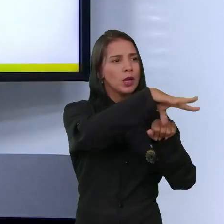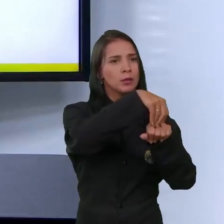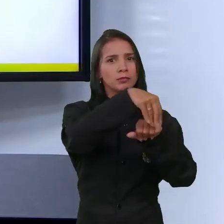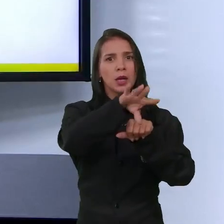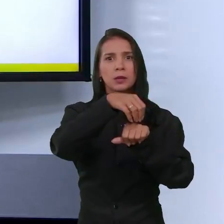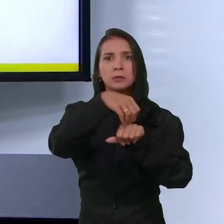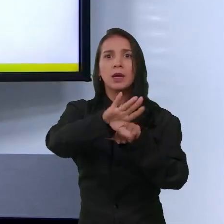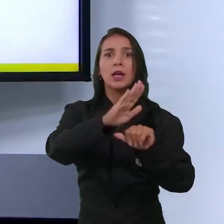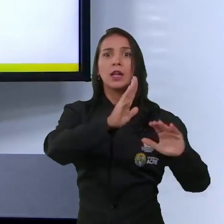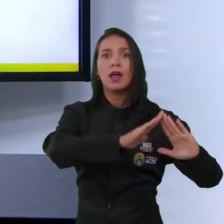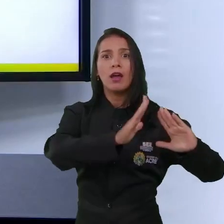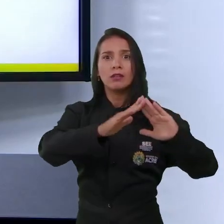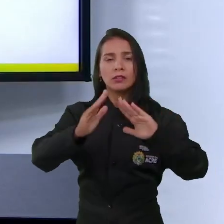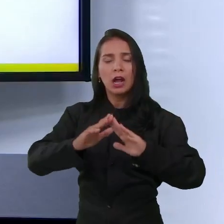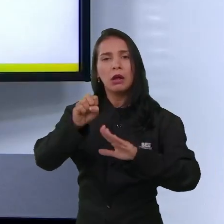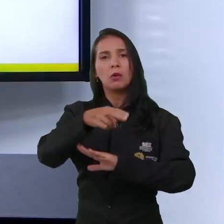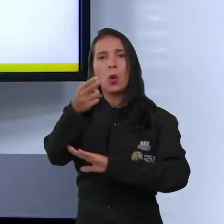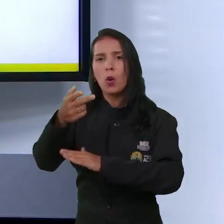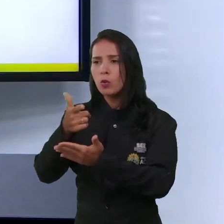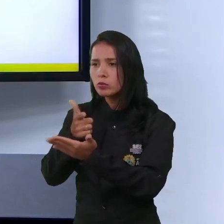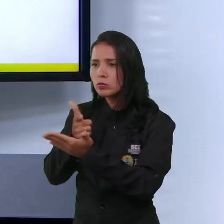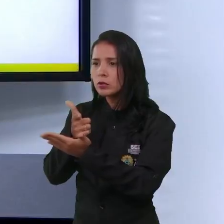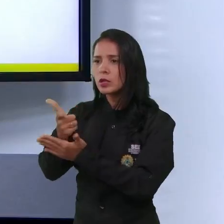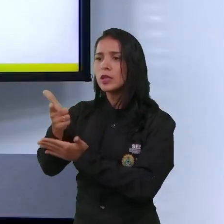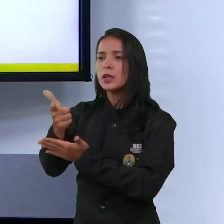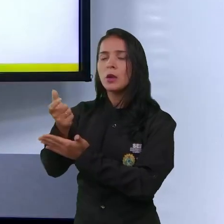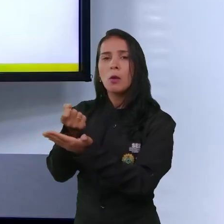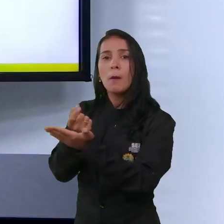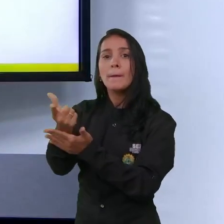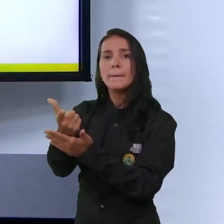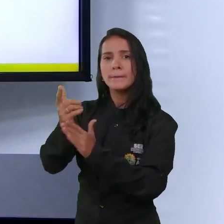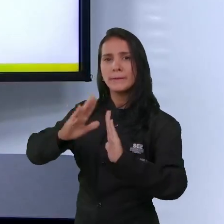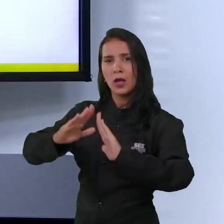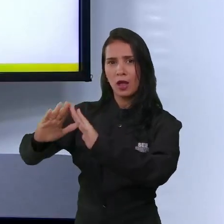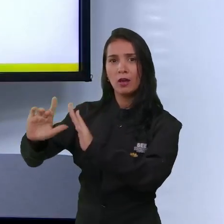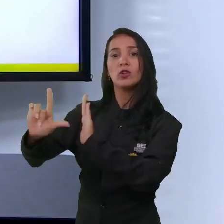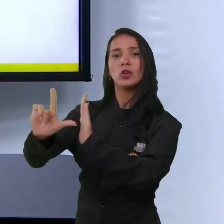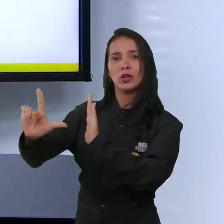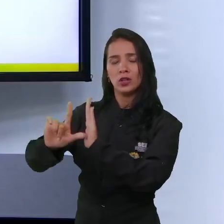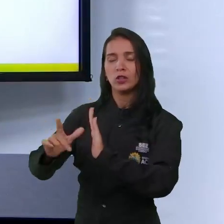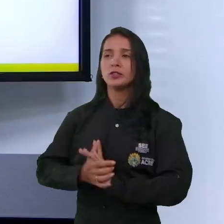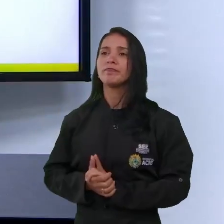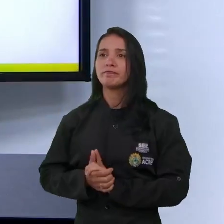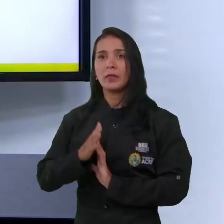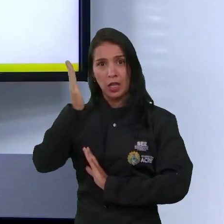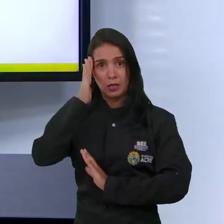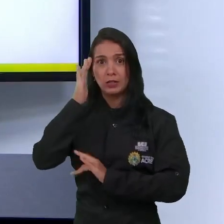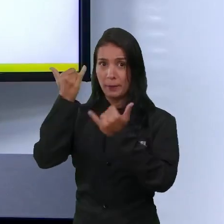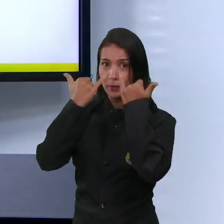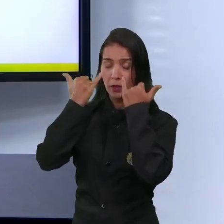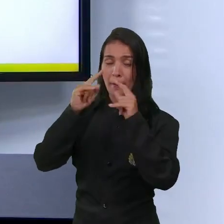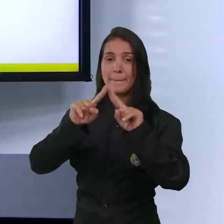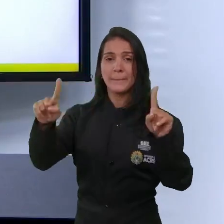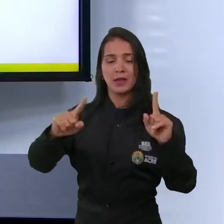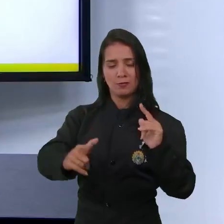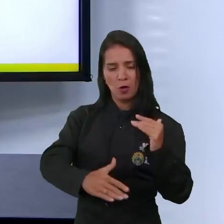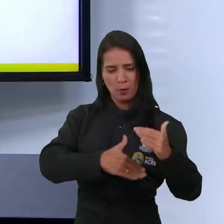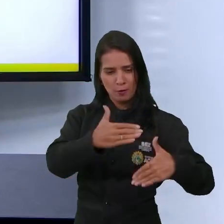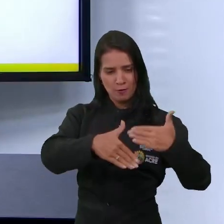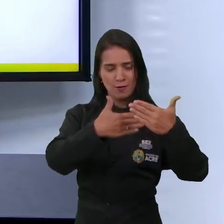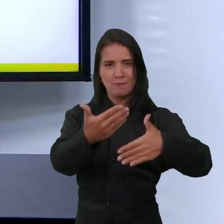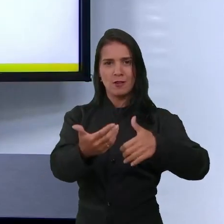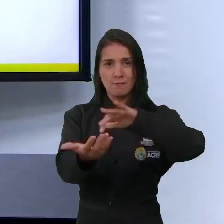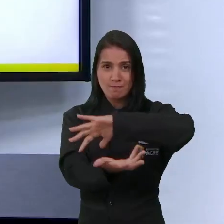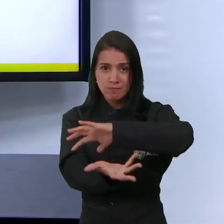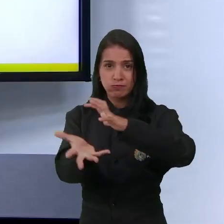uma banca, comprava ali o jornal e ficava sabendo das notícias. Com o avanço da globalização, com a